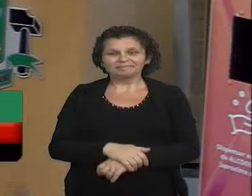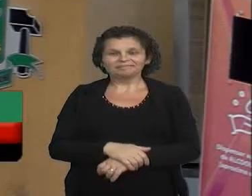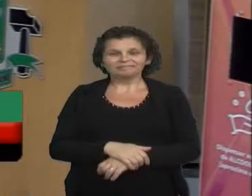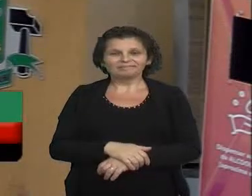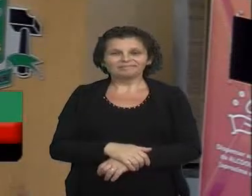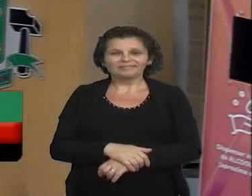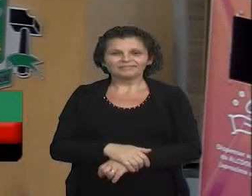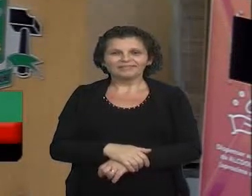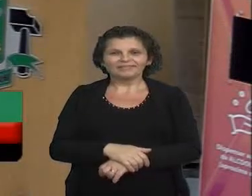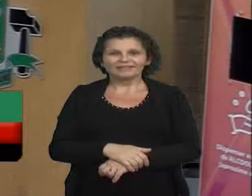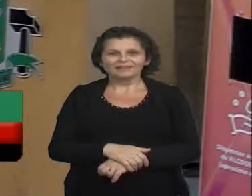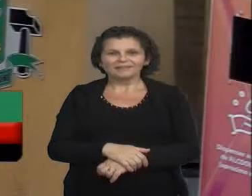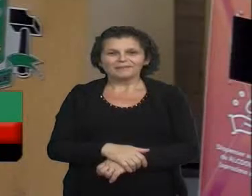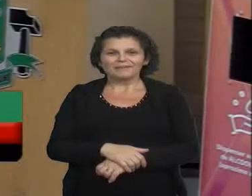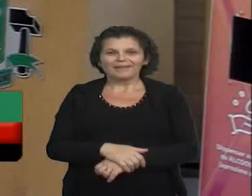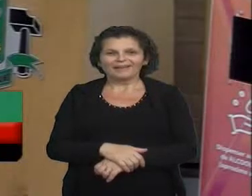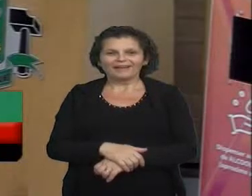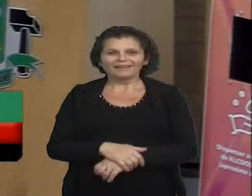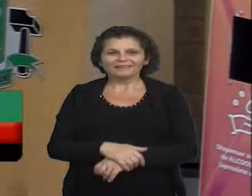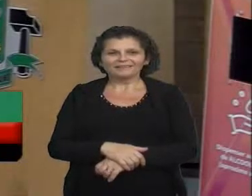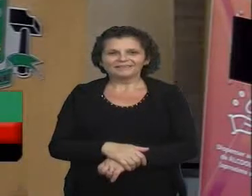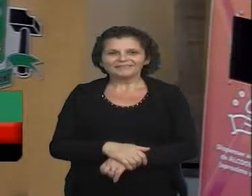Ai, é top.